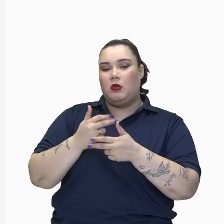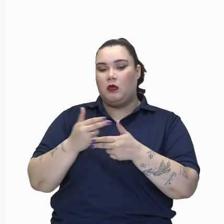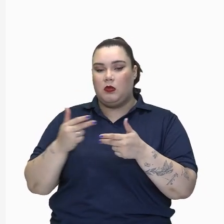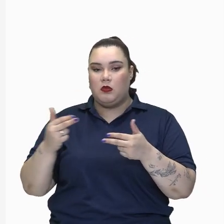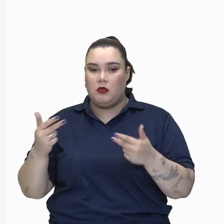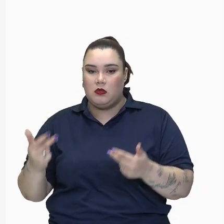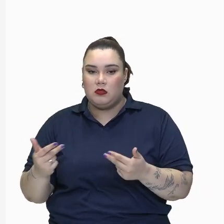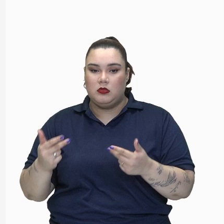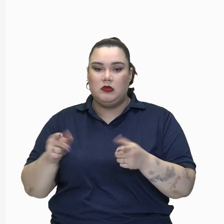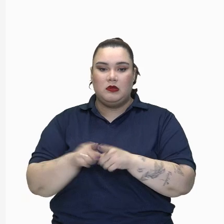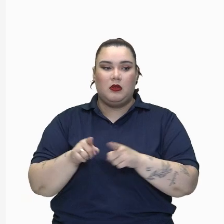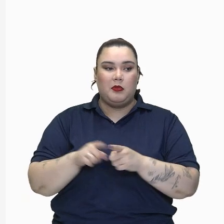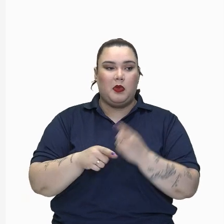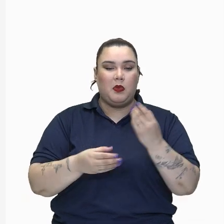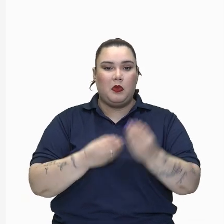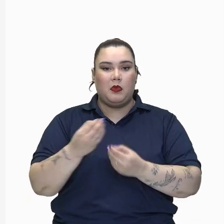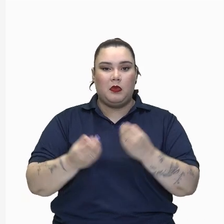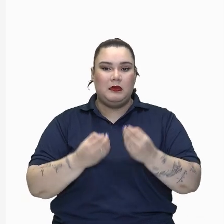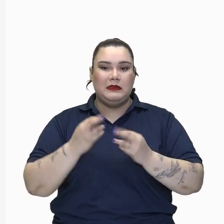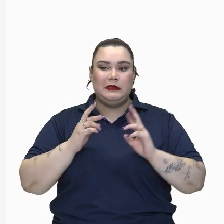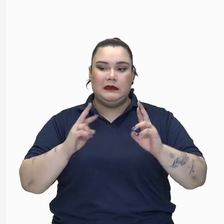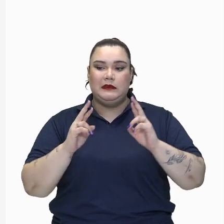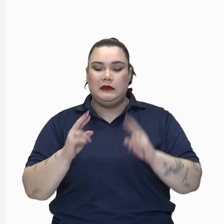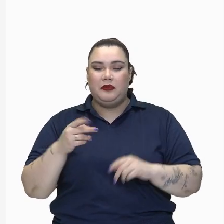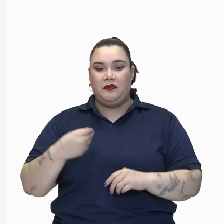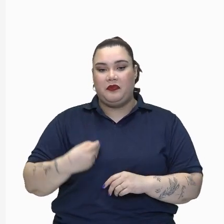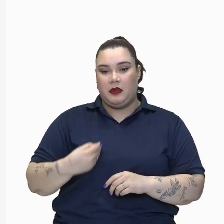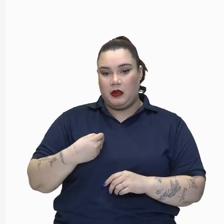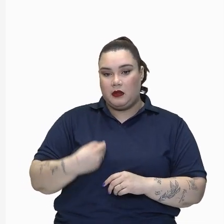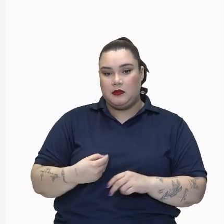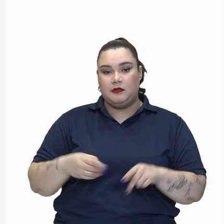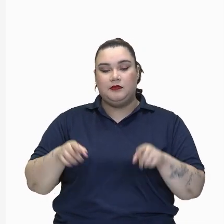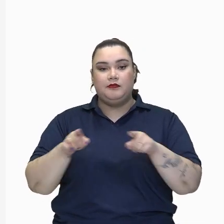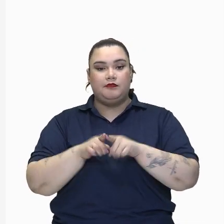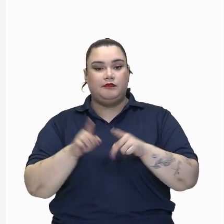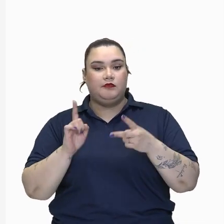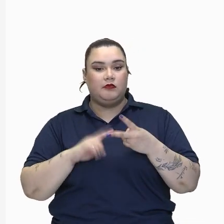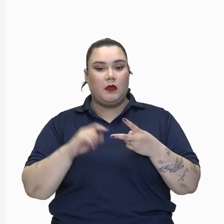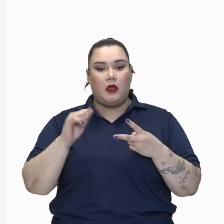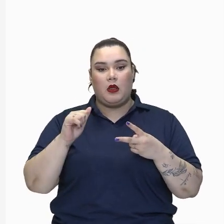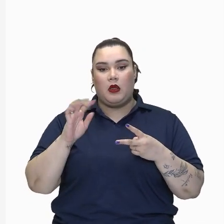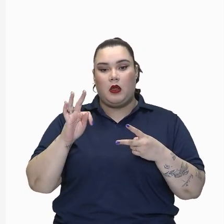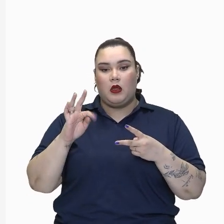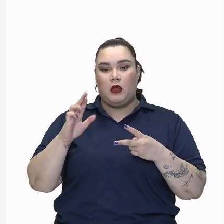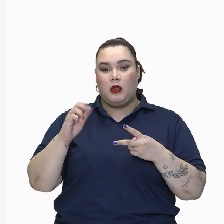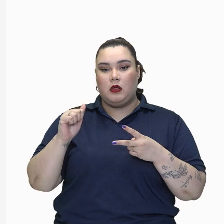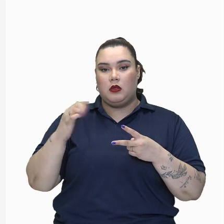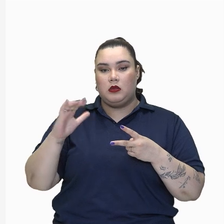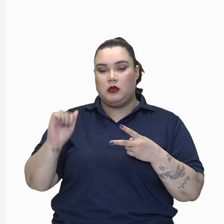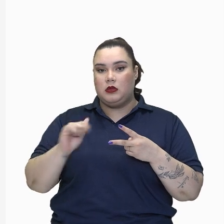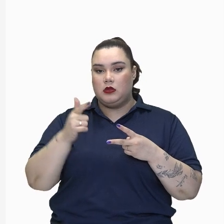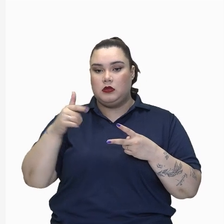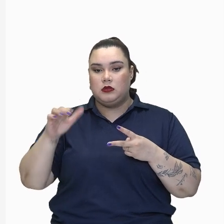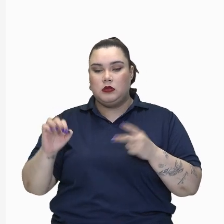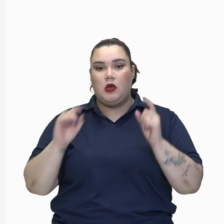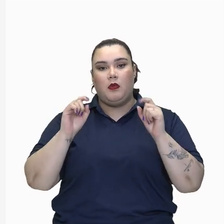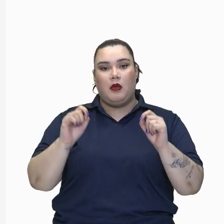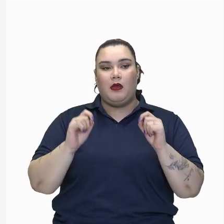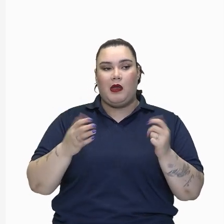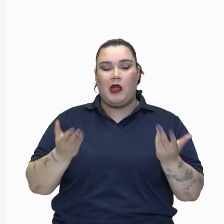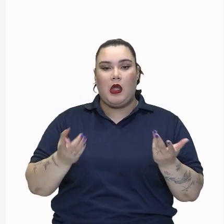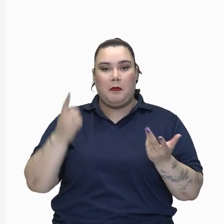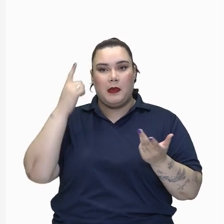falta de perspectivas do trabalhador lá no campo, e os fatores de atração ou atrativos, né, que